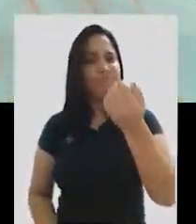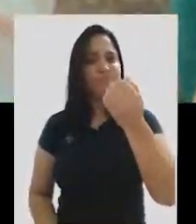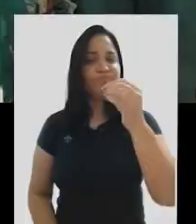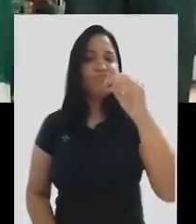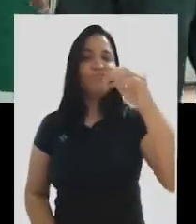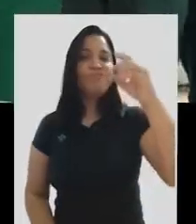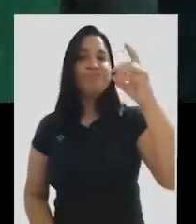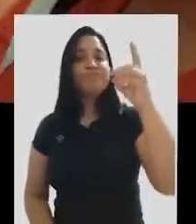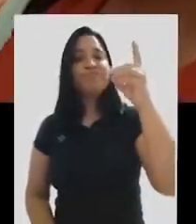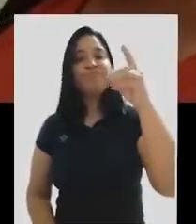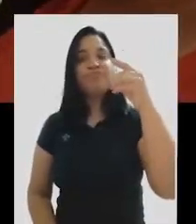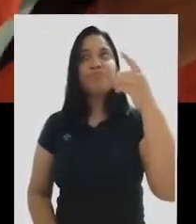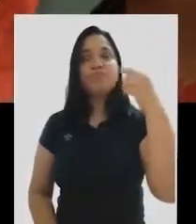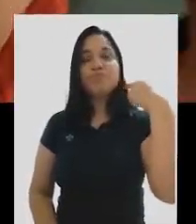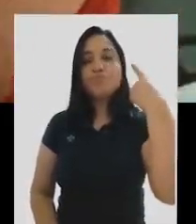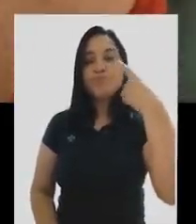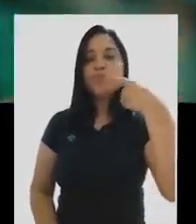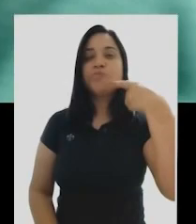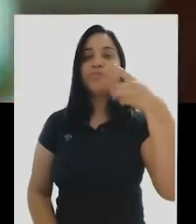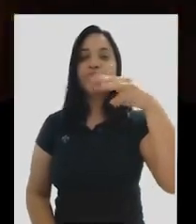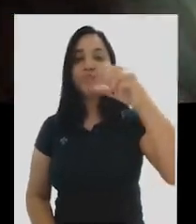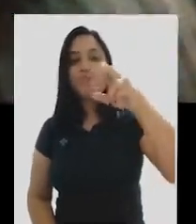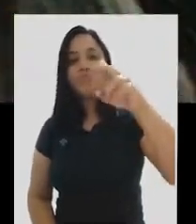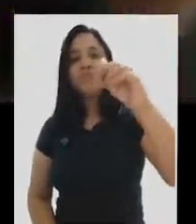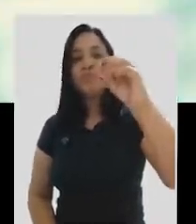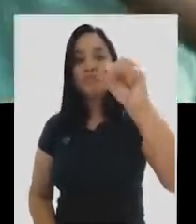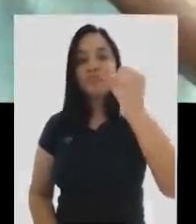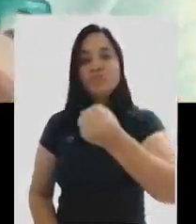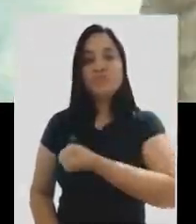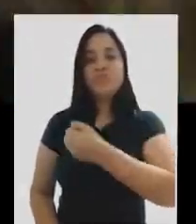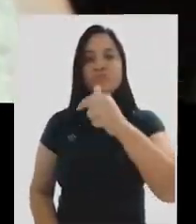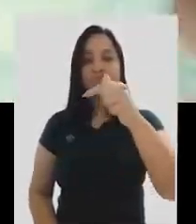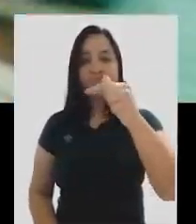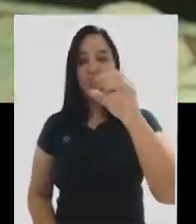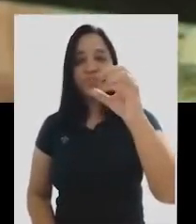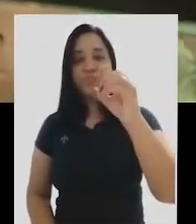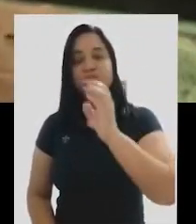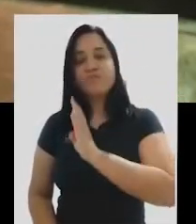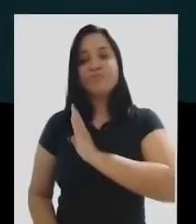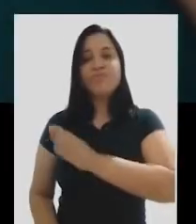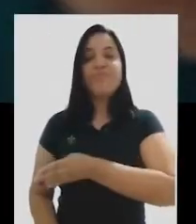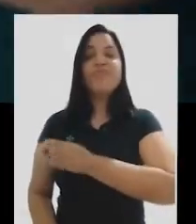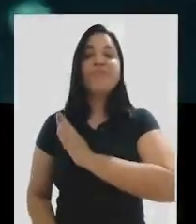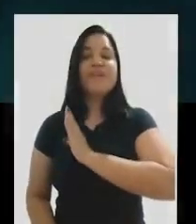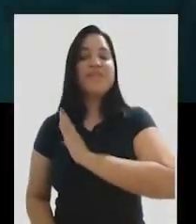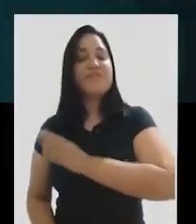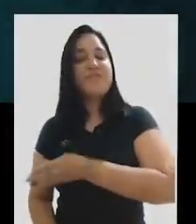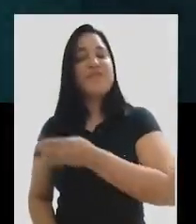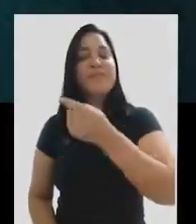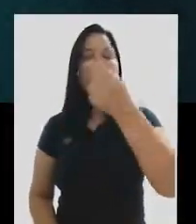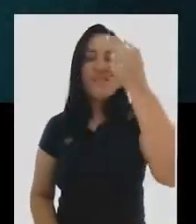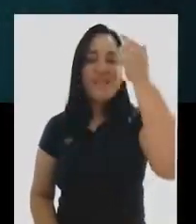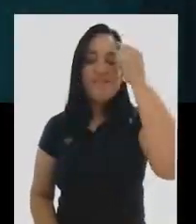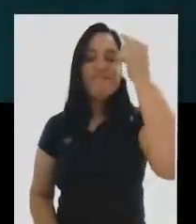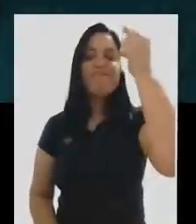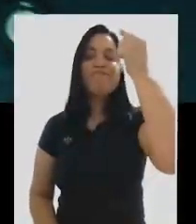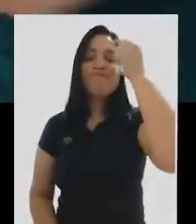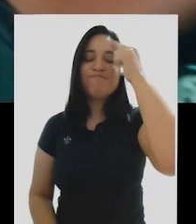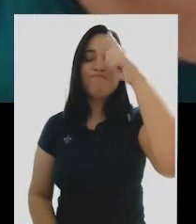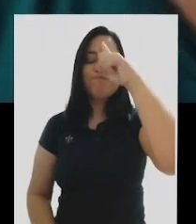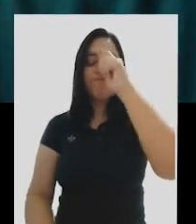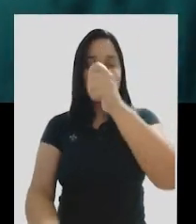é 70, não se esqueça, é hora da transformação. Tá no coração, tá na